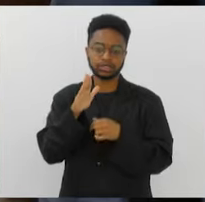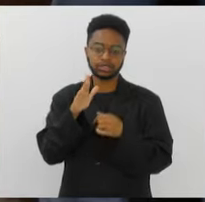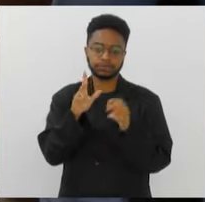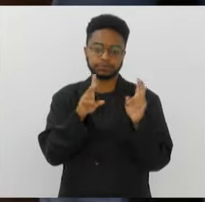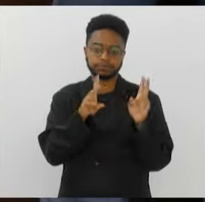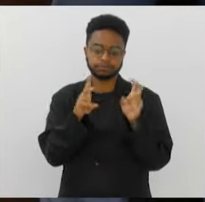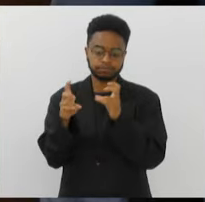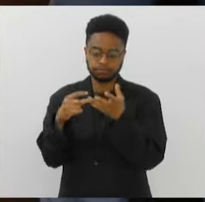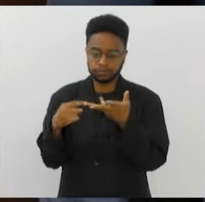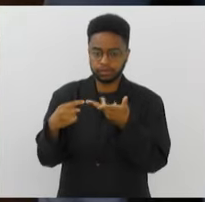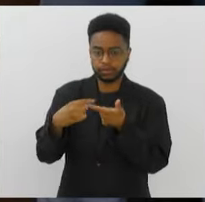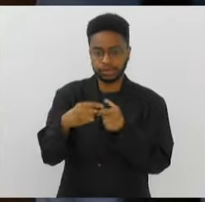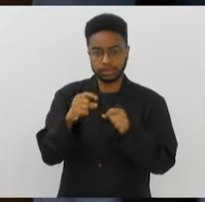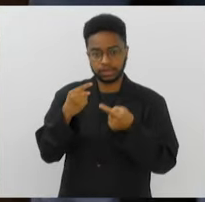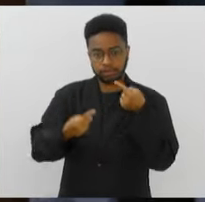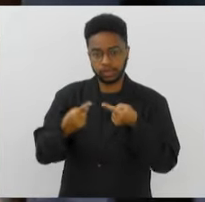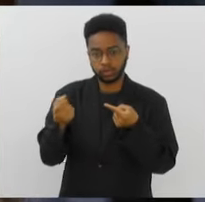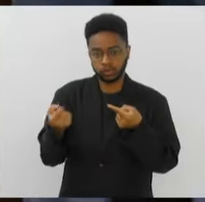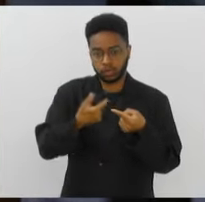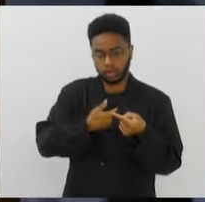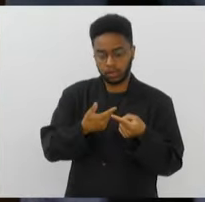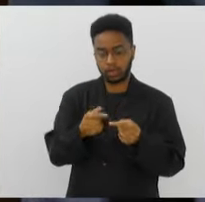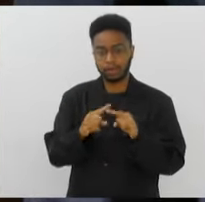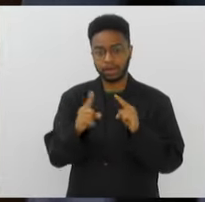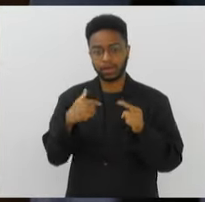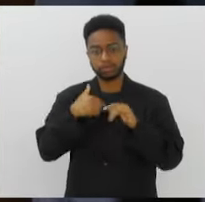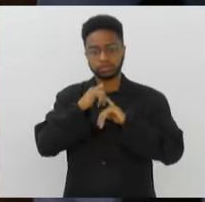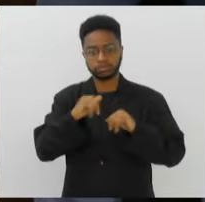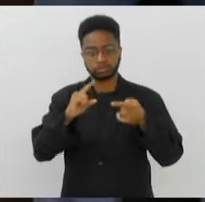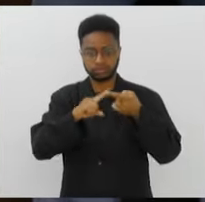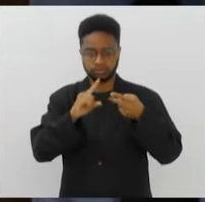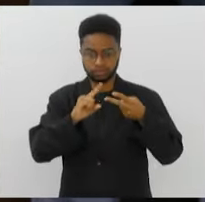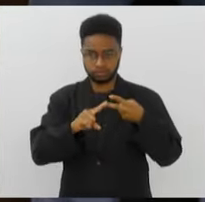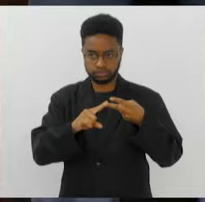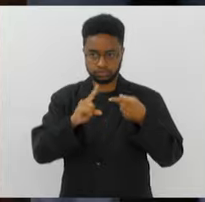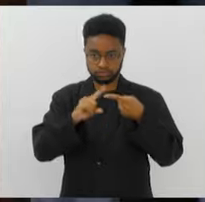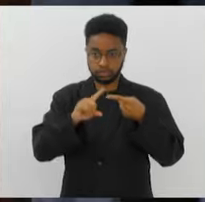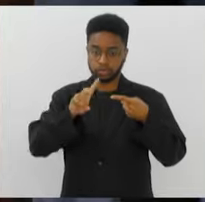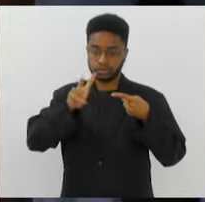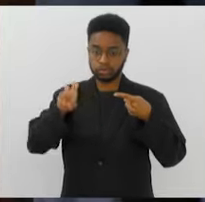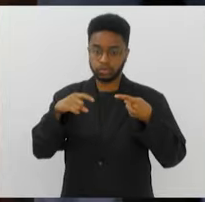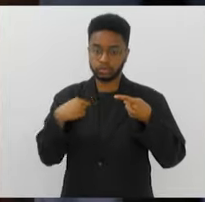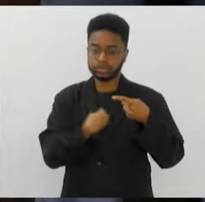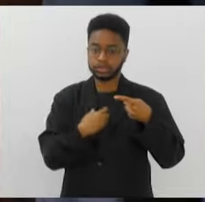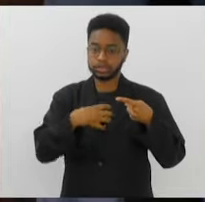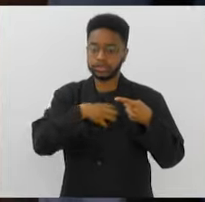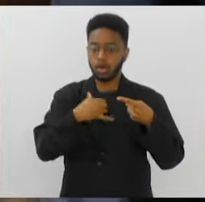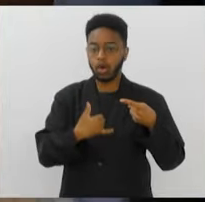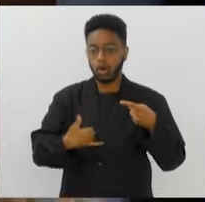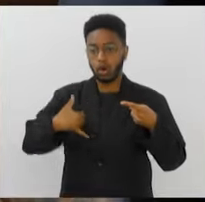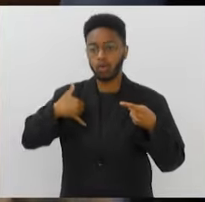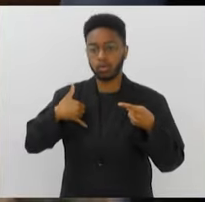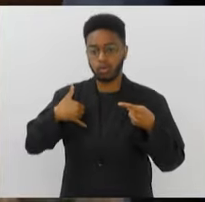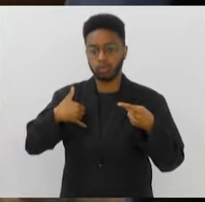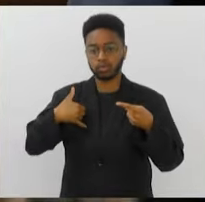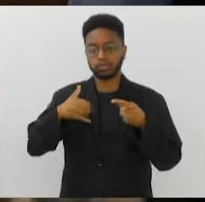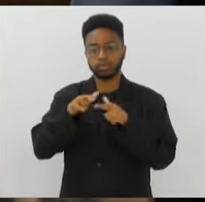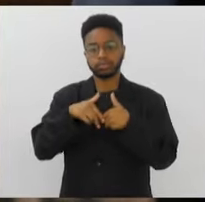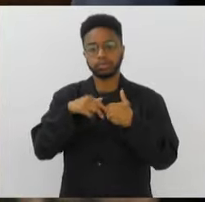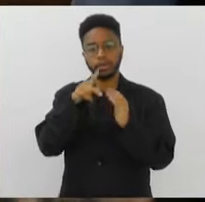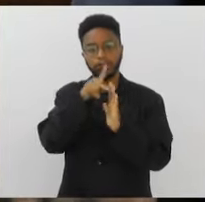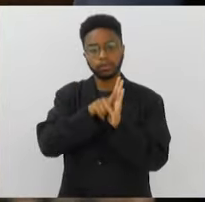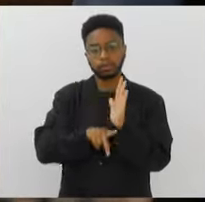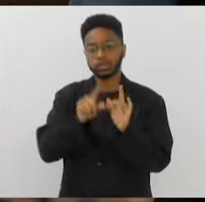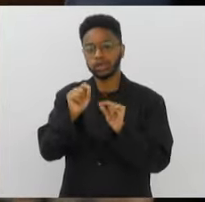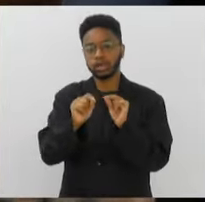para fazer esse debate do que eu. Mas eu quero dizer duas coisas. Primeiro, do orgulho que a gente tem desse projeto de